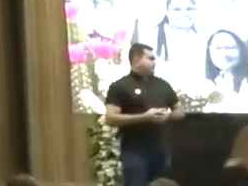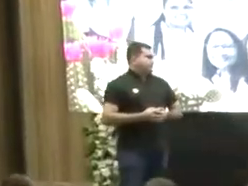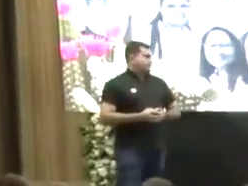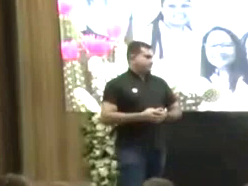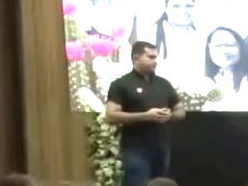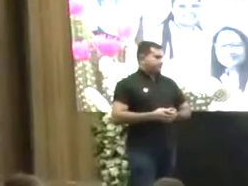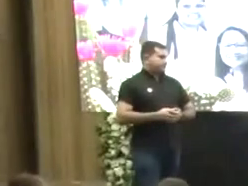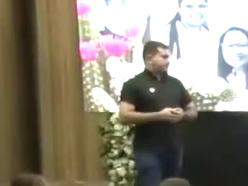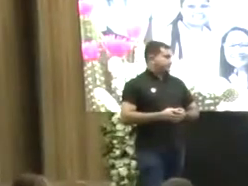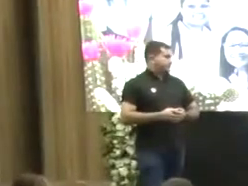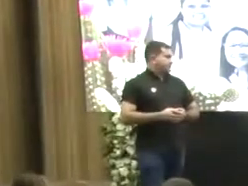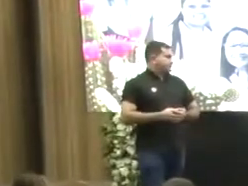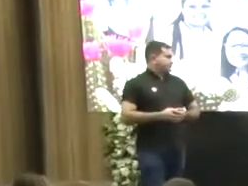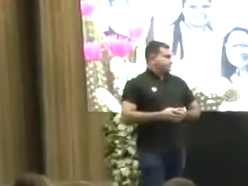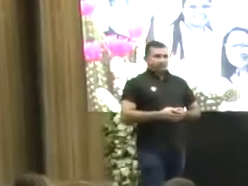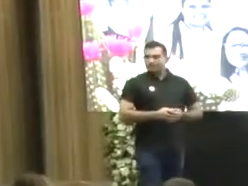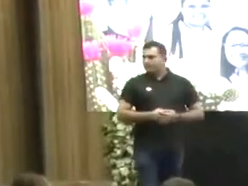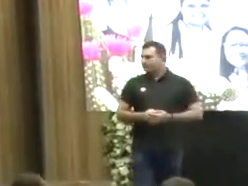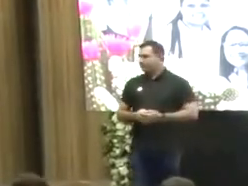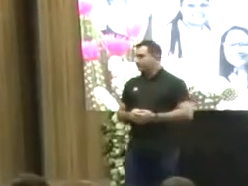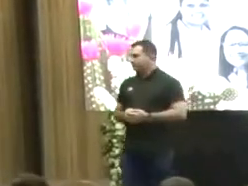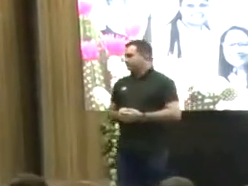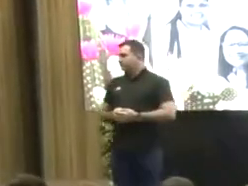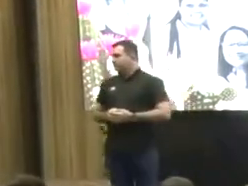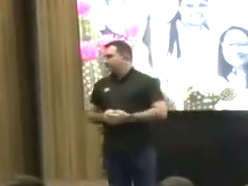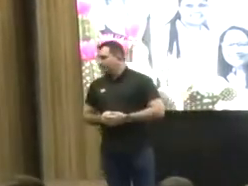Esse aqui nem tá...